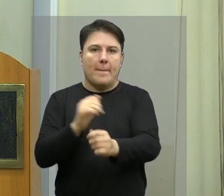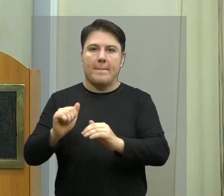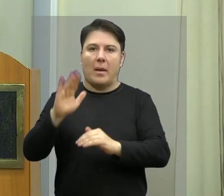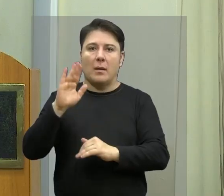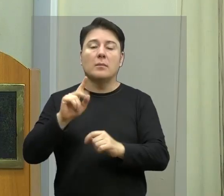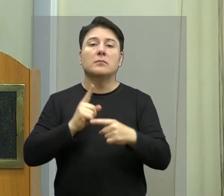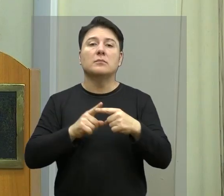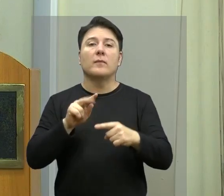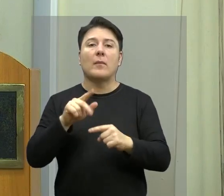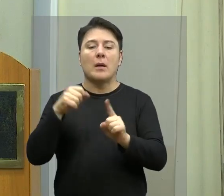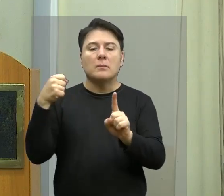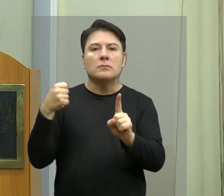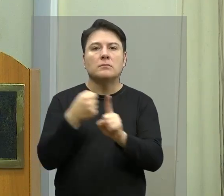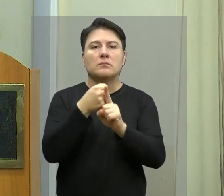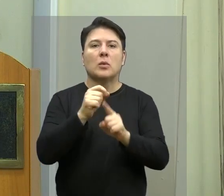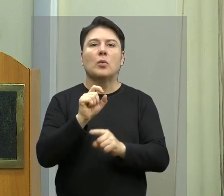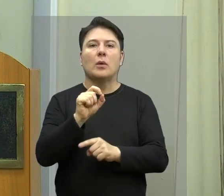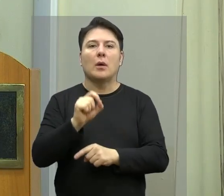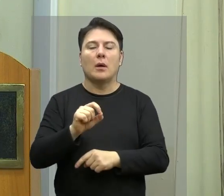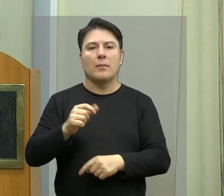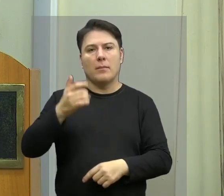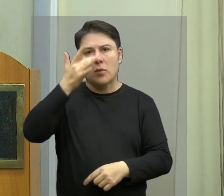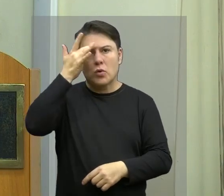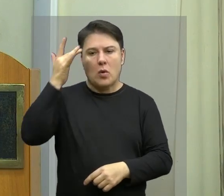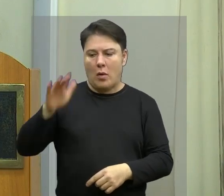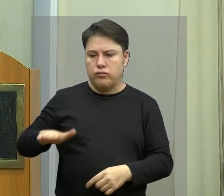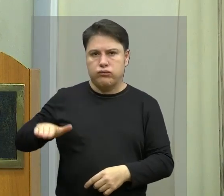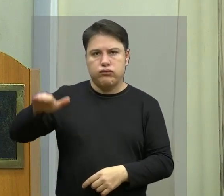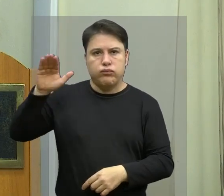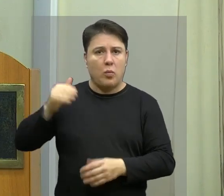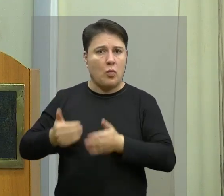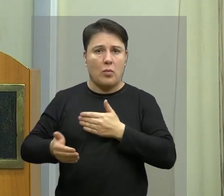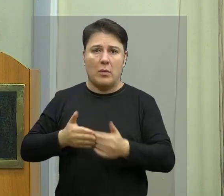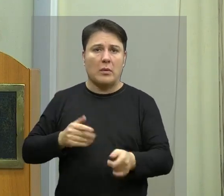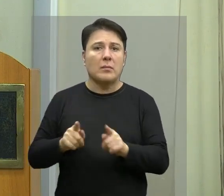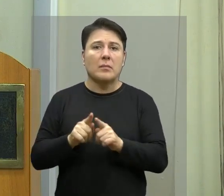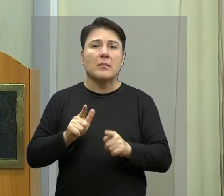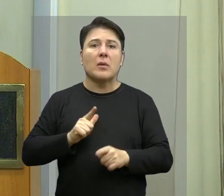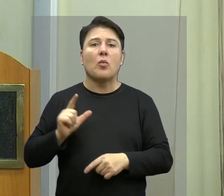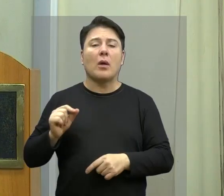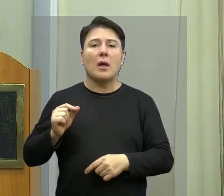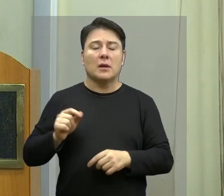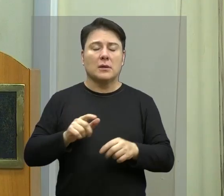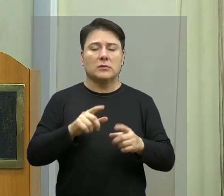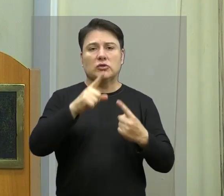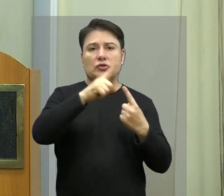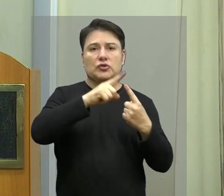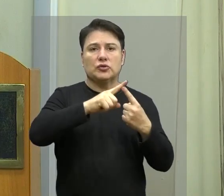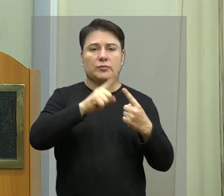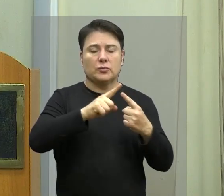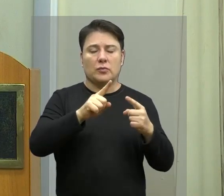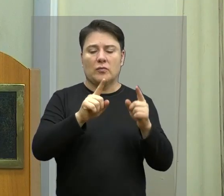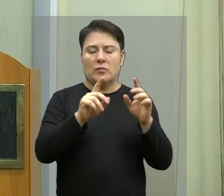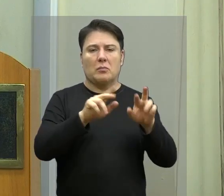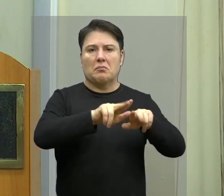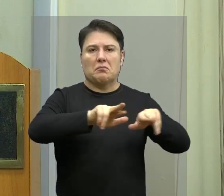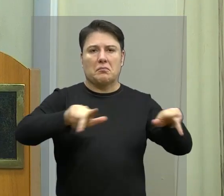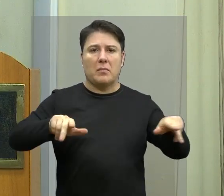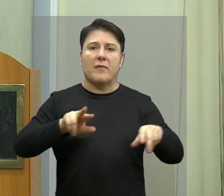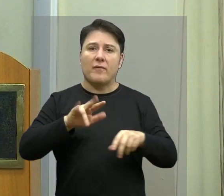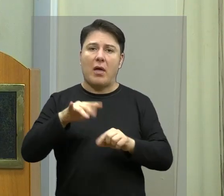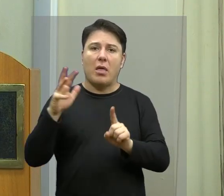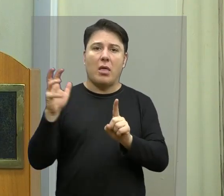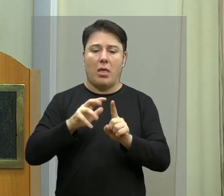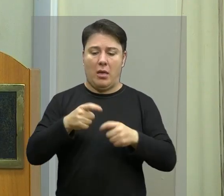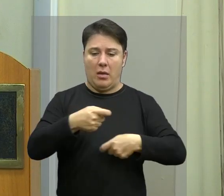diversas maneiras todas as faixas etárias e sociais, com ramificações e desdobramentos que atingem a economia,